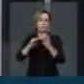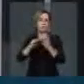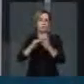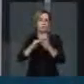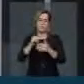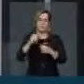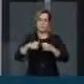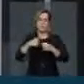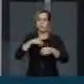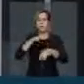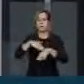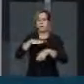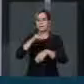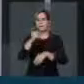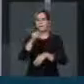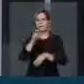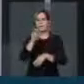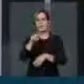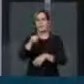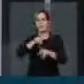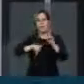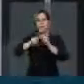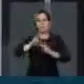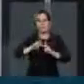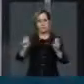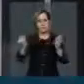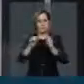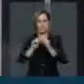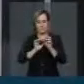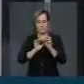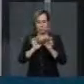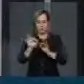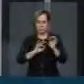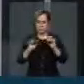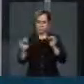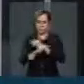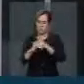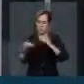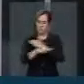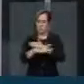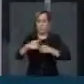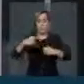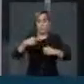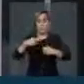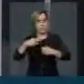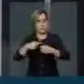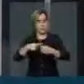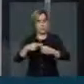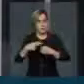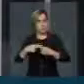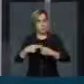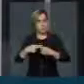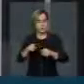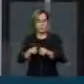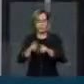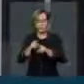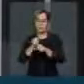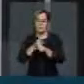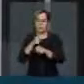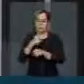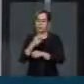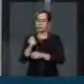habitantes para que possa fazer seus planos em 2015 estejam